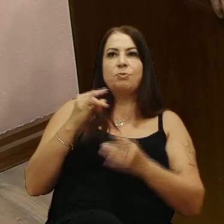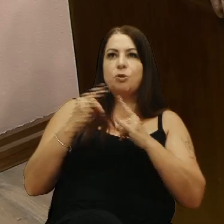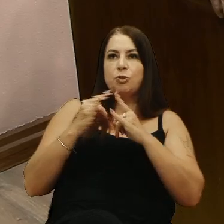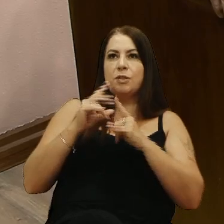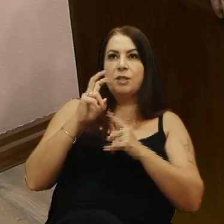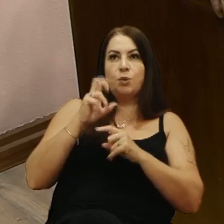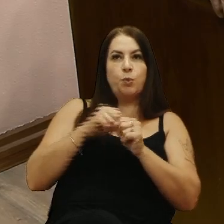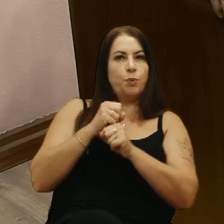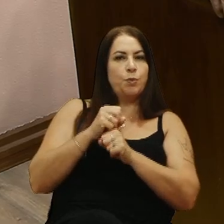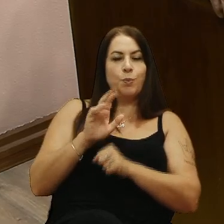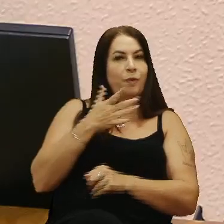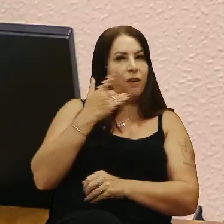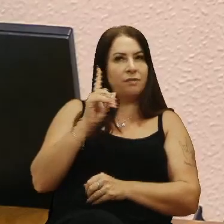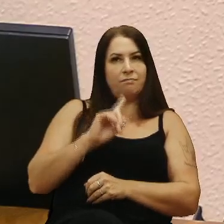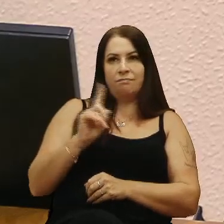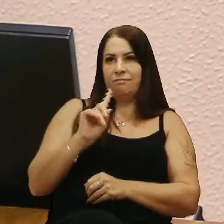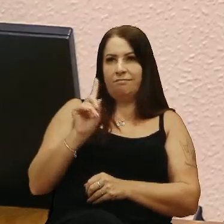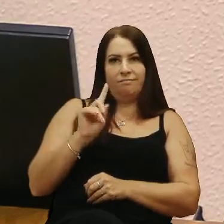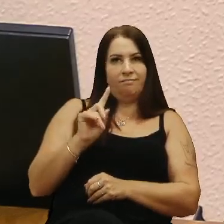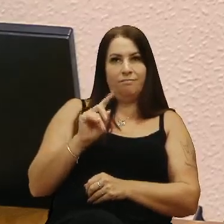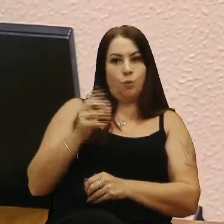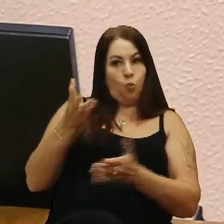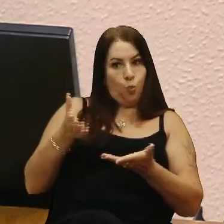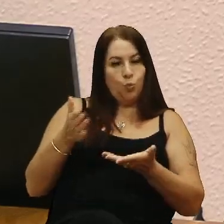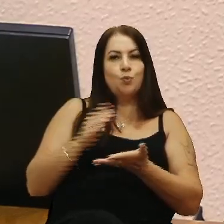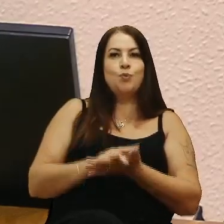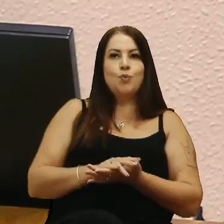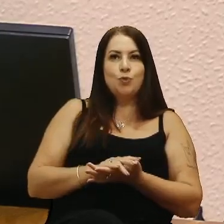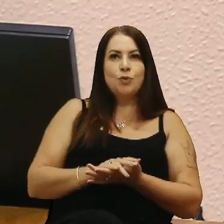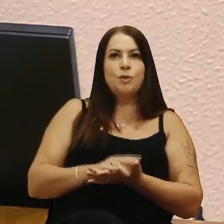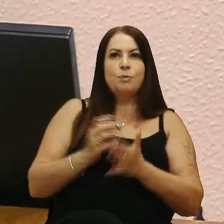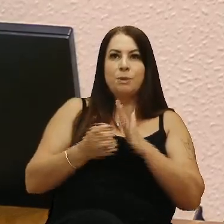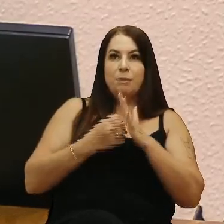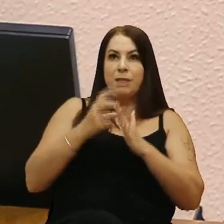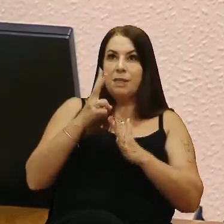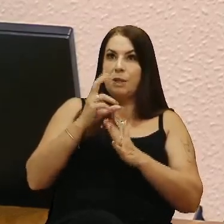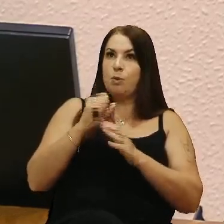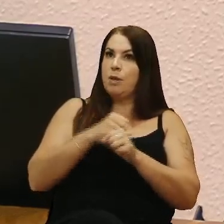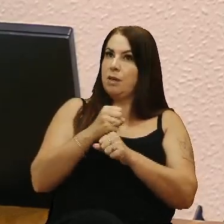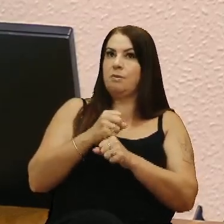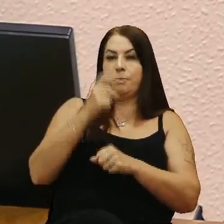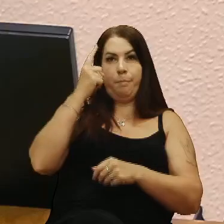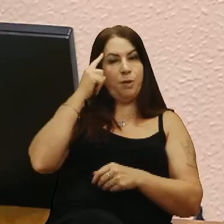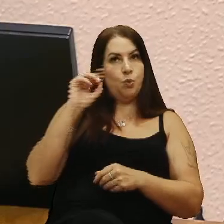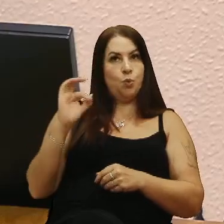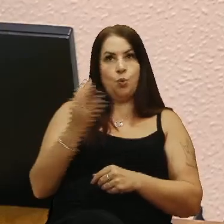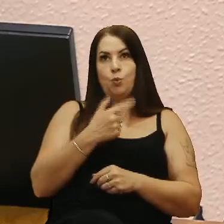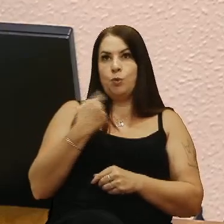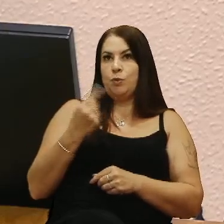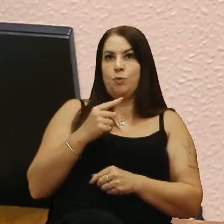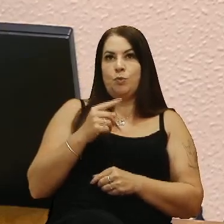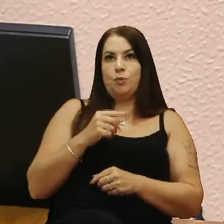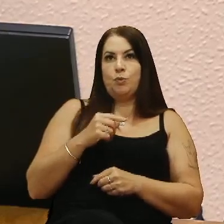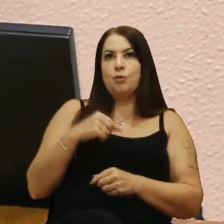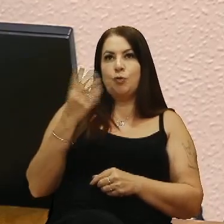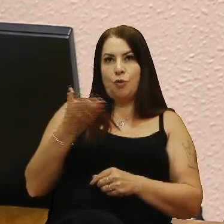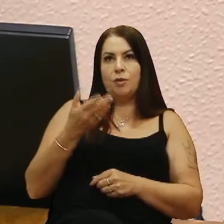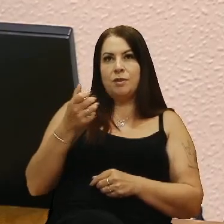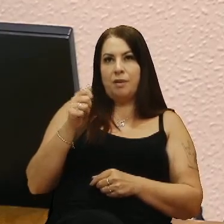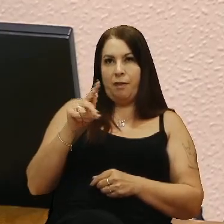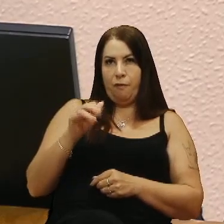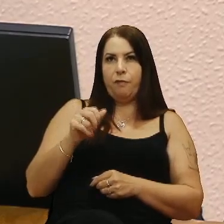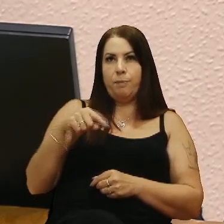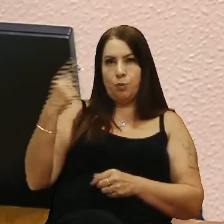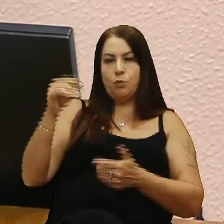50 anos não é fácil chegar nos dias de hoje com uma empresa de 50 anos. Penso que todos nós, não só no Alfa, fomos em outros laboratórios, mas